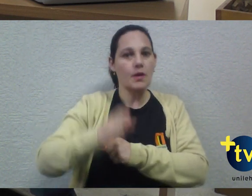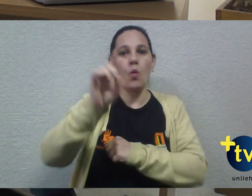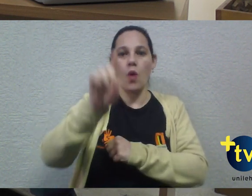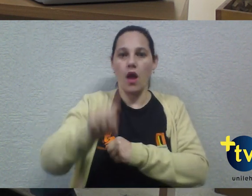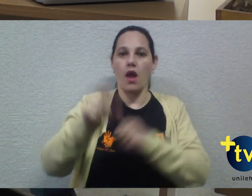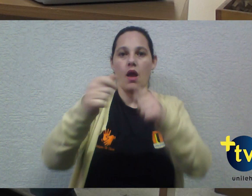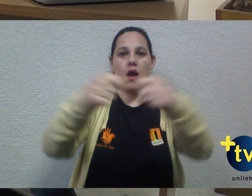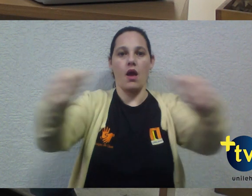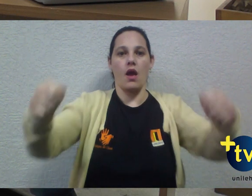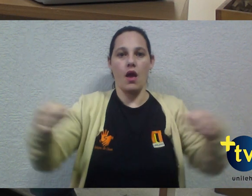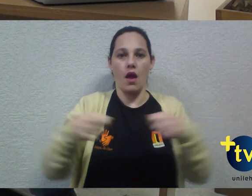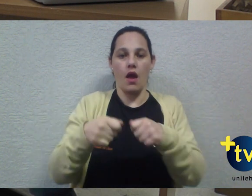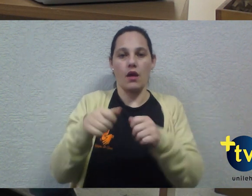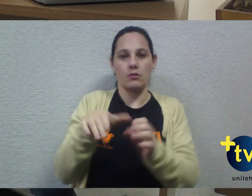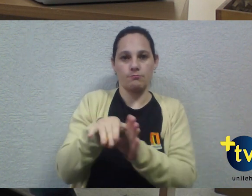da instrução.